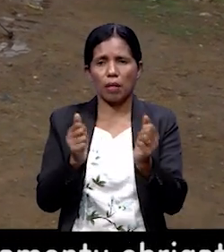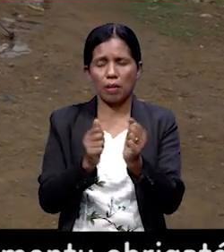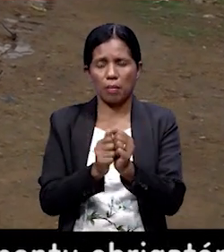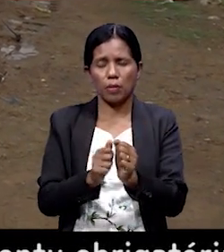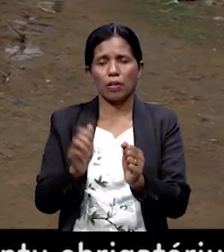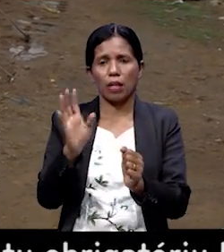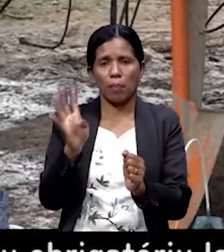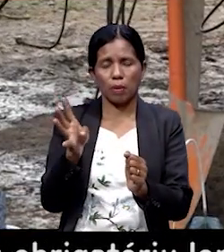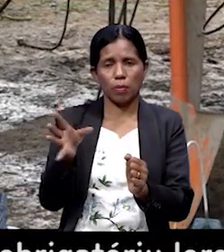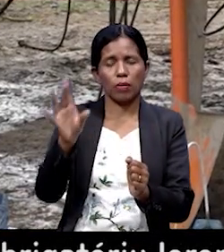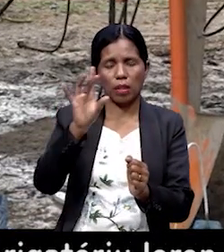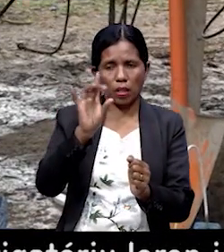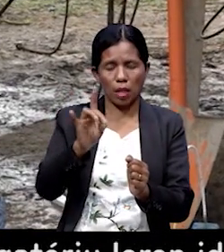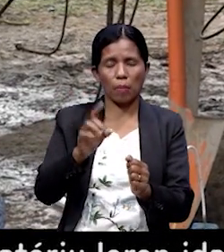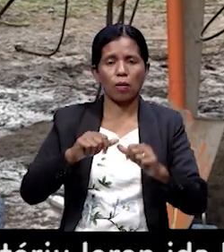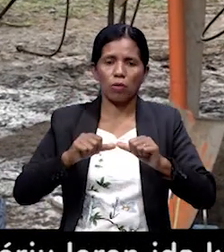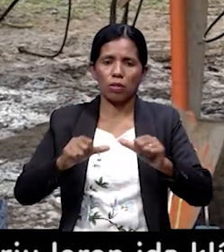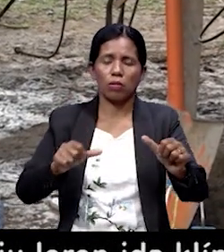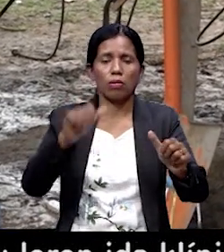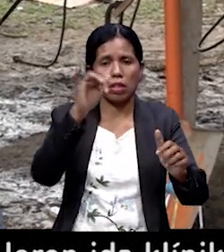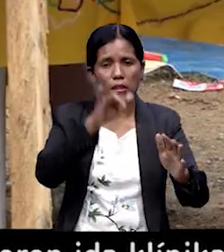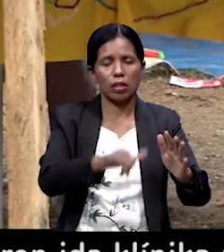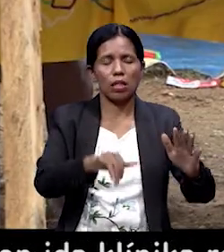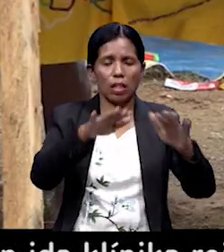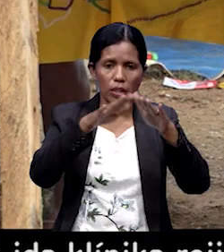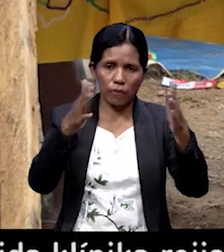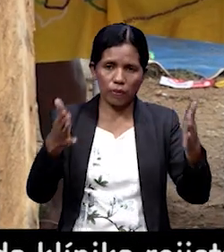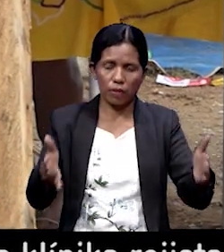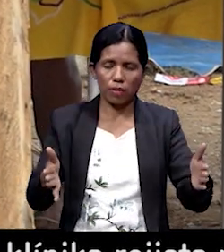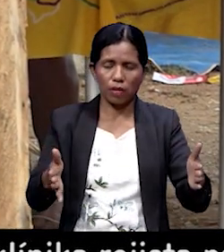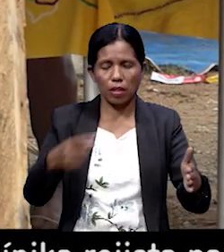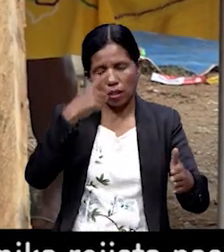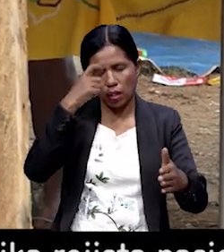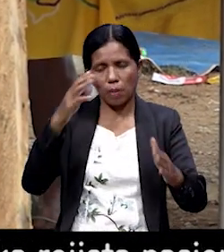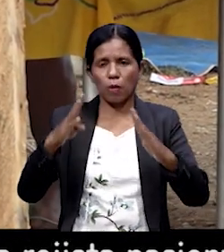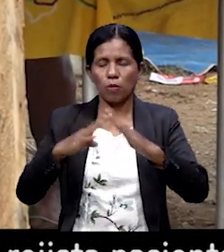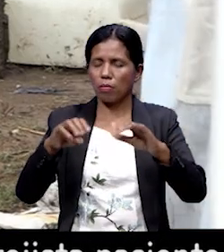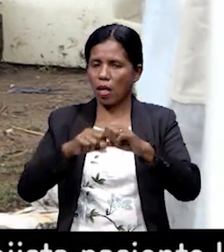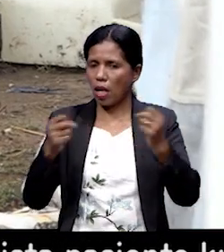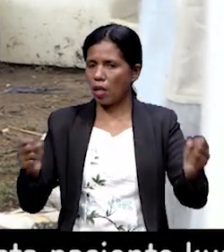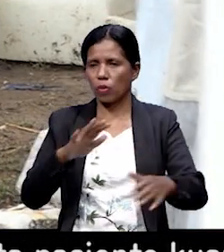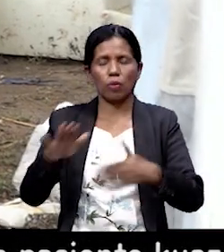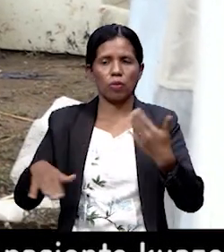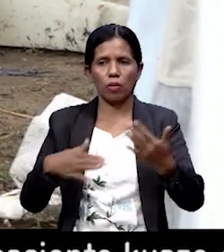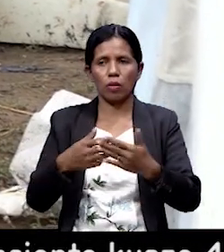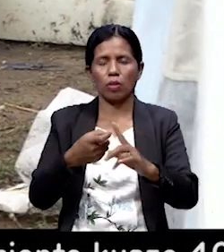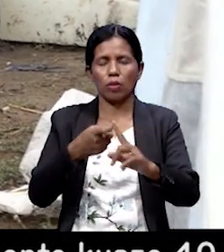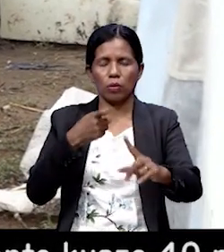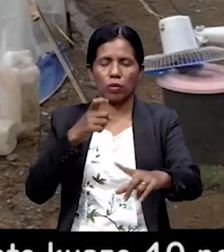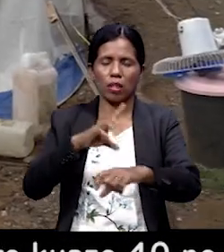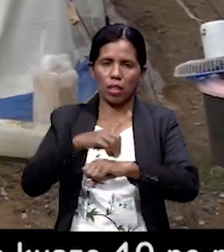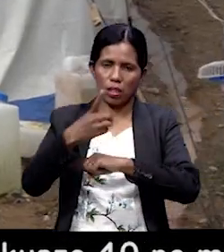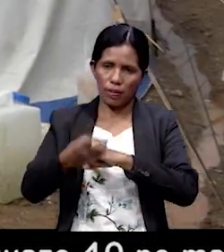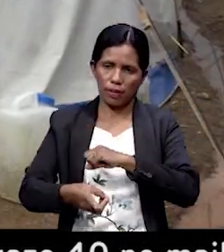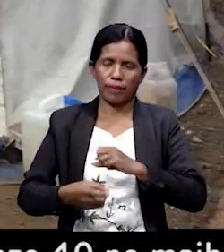nulu resinwalu, ma continua hela iha campo refugiado. Tamba uma hetan estragos total husi calamidade